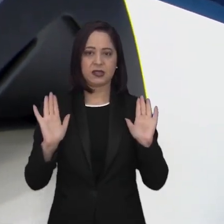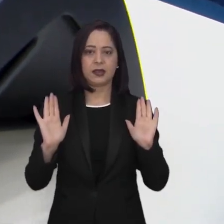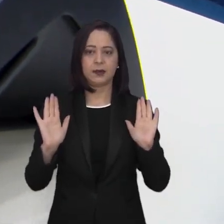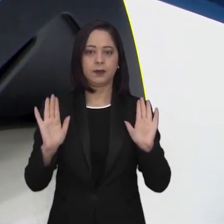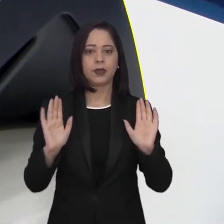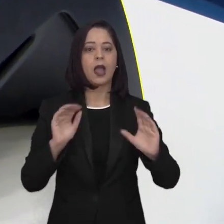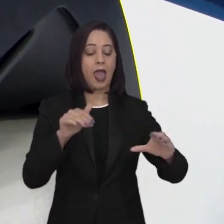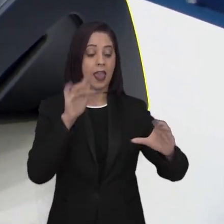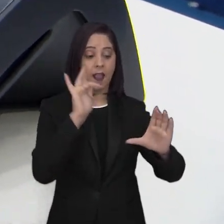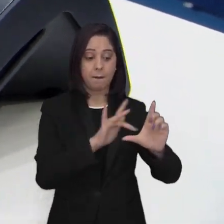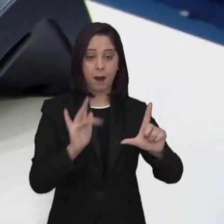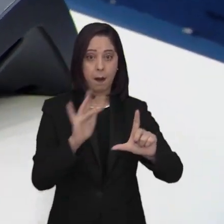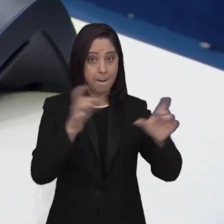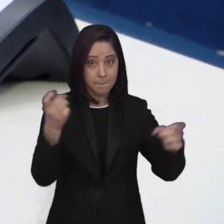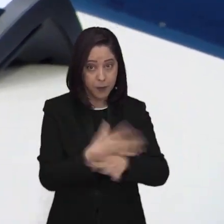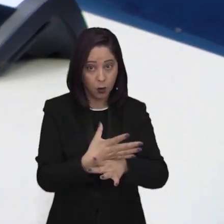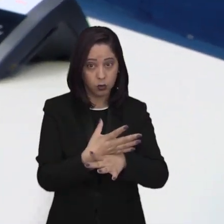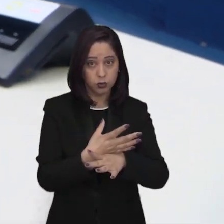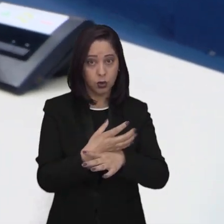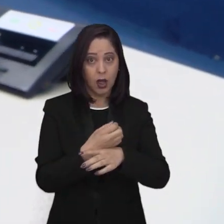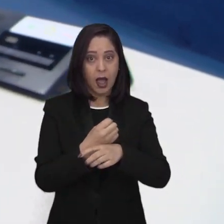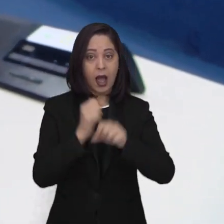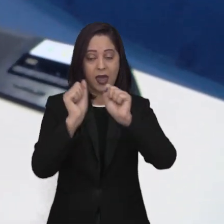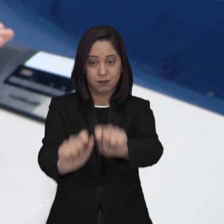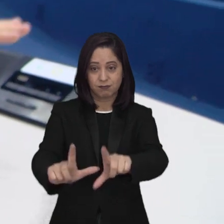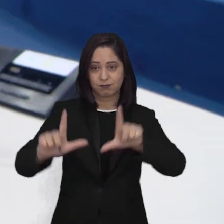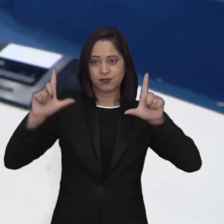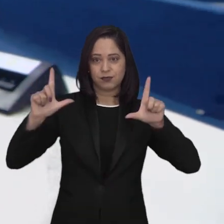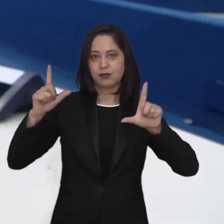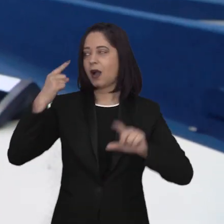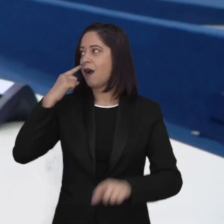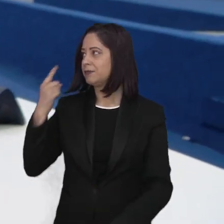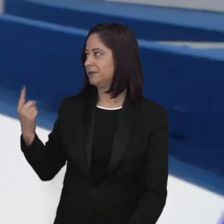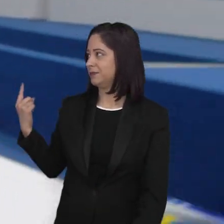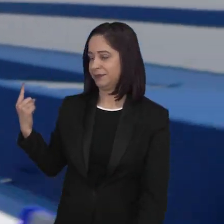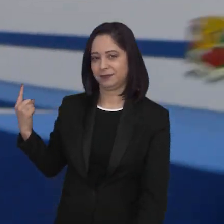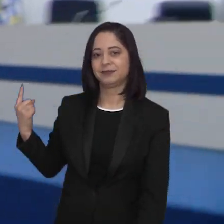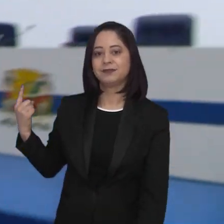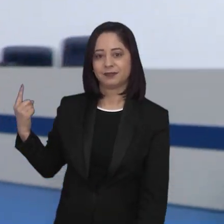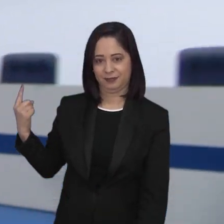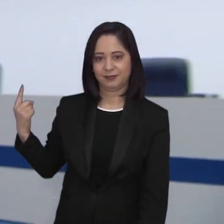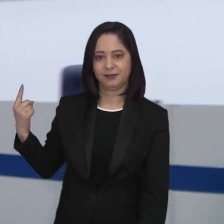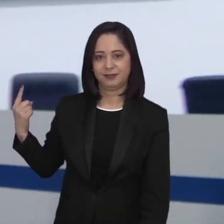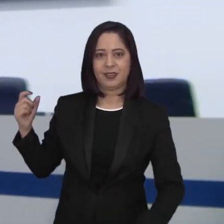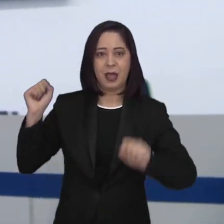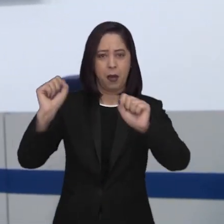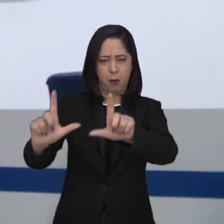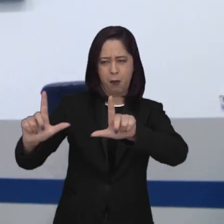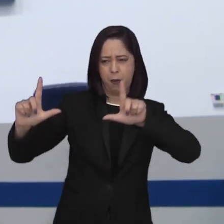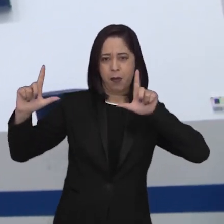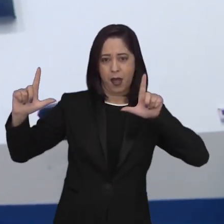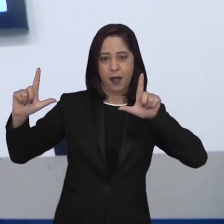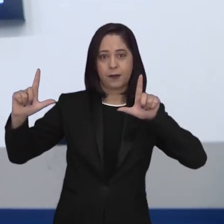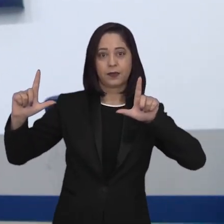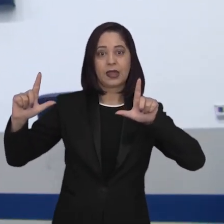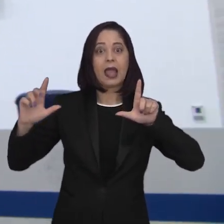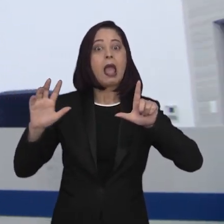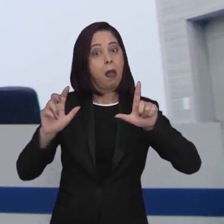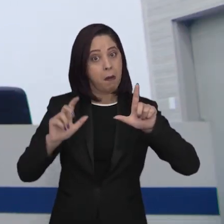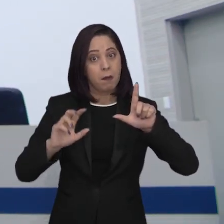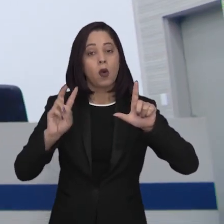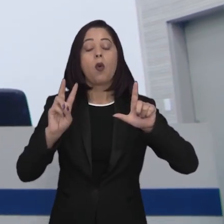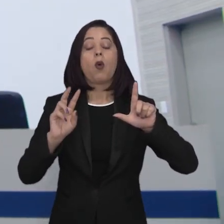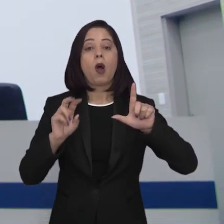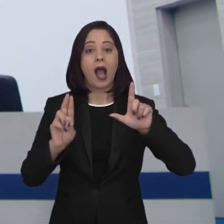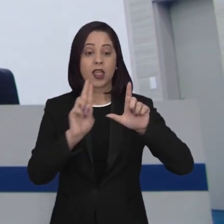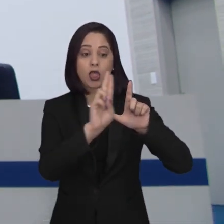ou uma abstenção. E logo depois que ele acontece, aparece naquele telão ali, bem grande, no centro do